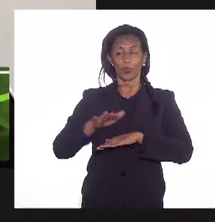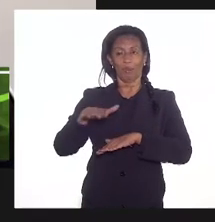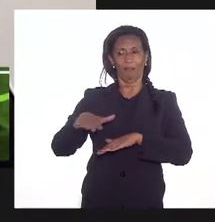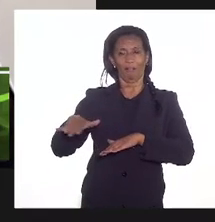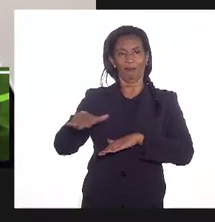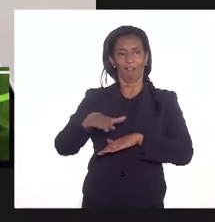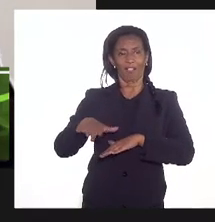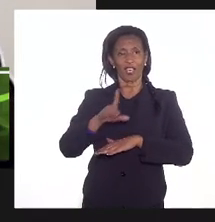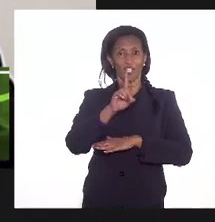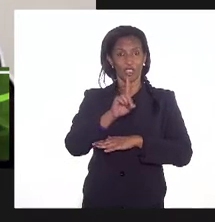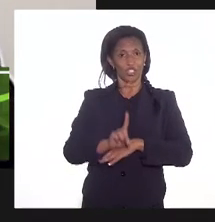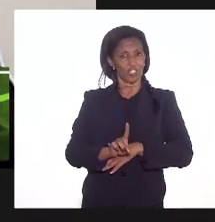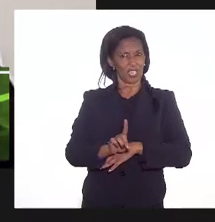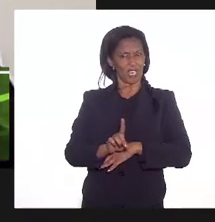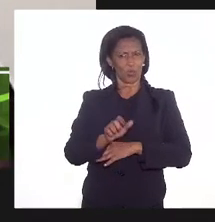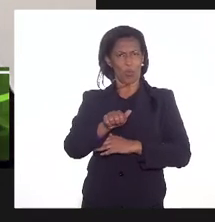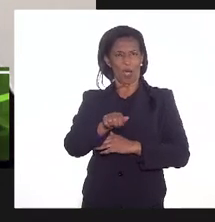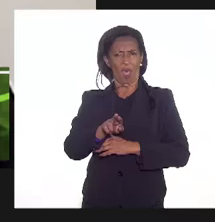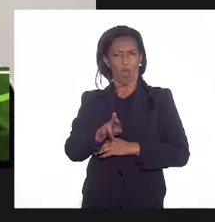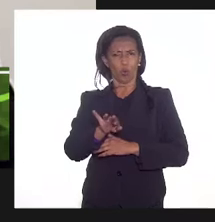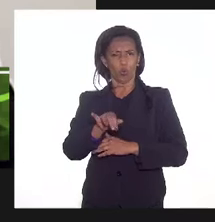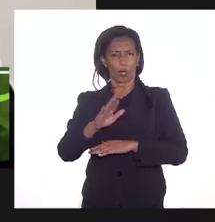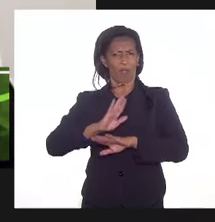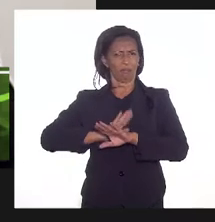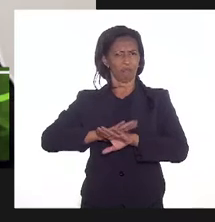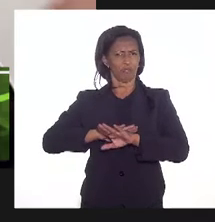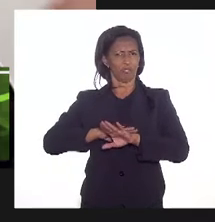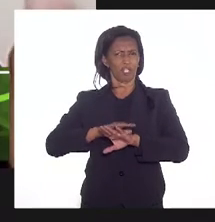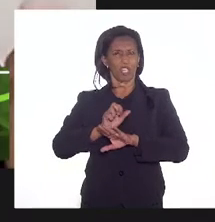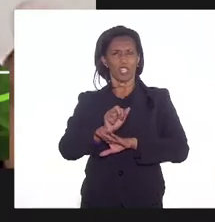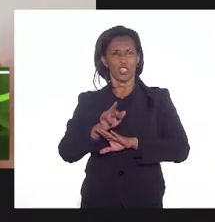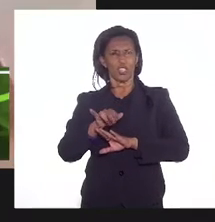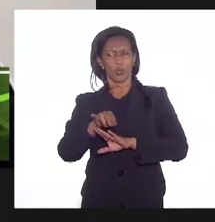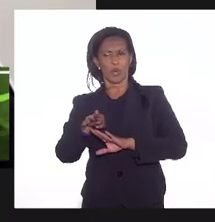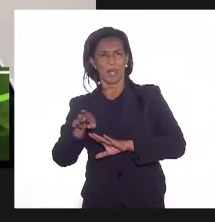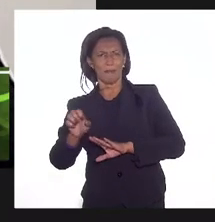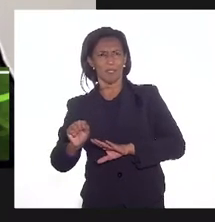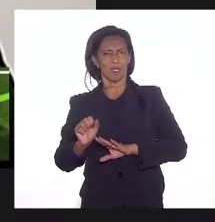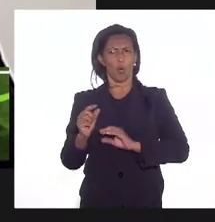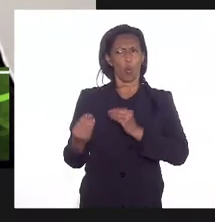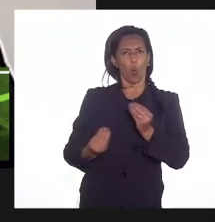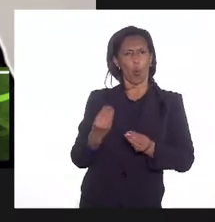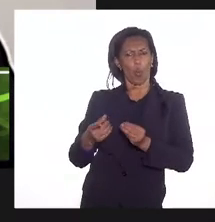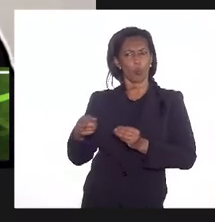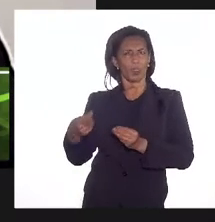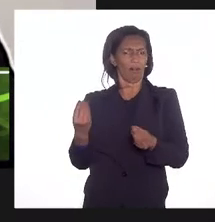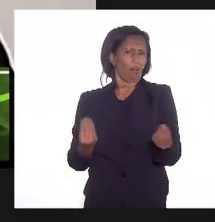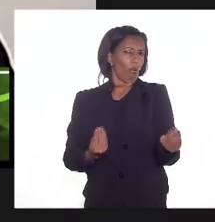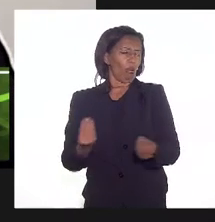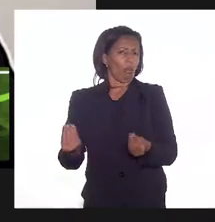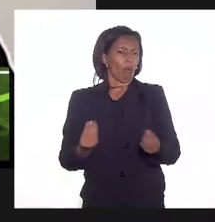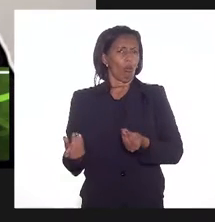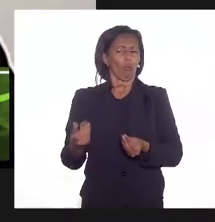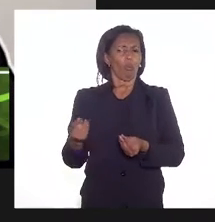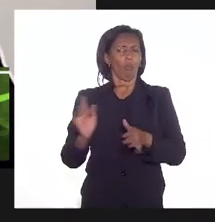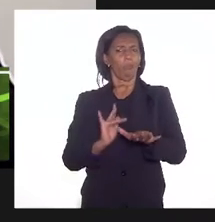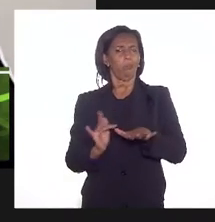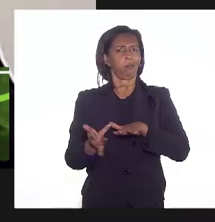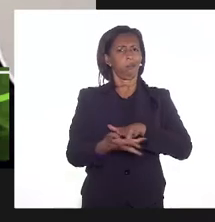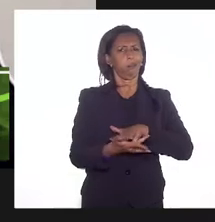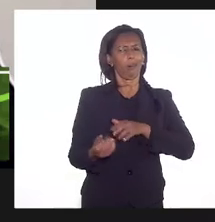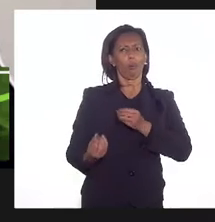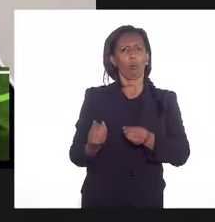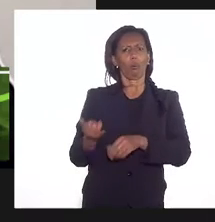de direitos autorais streaming o que que é como funcionam essas redes sociais